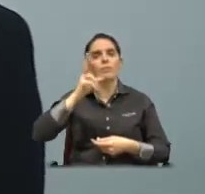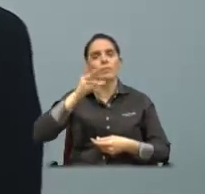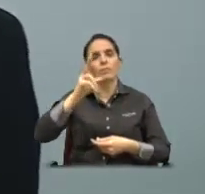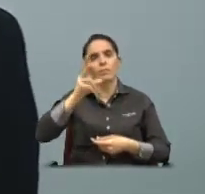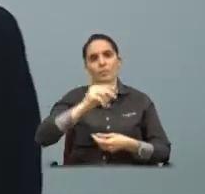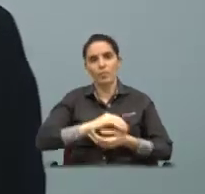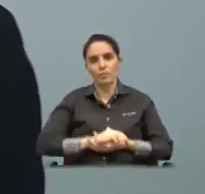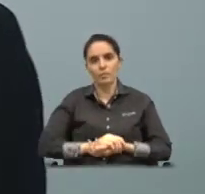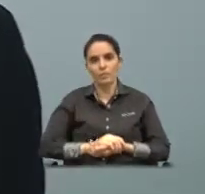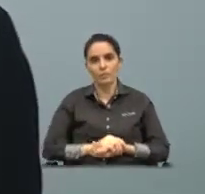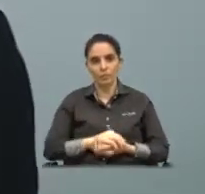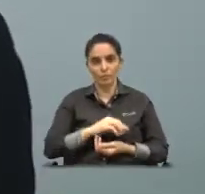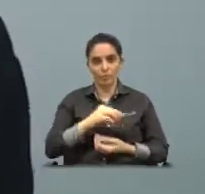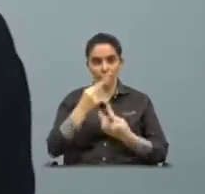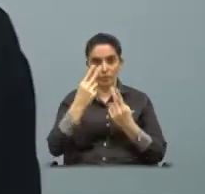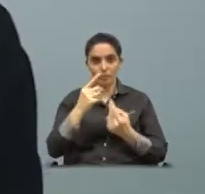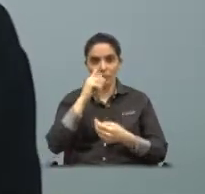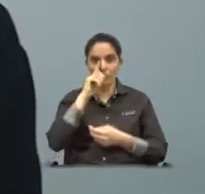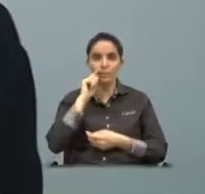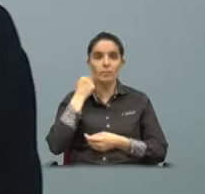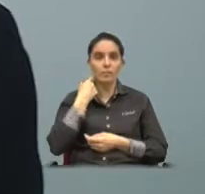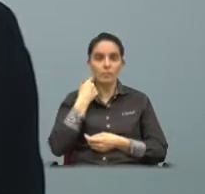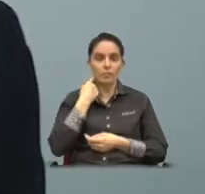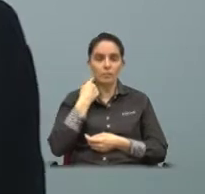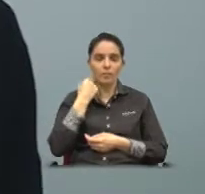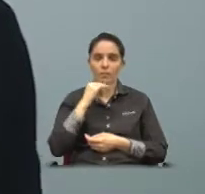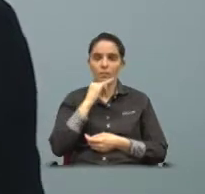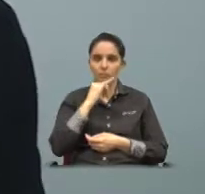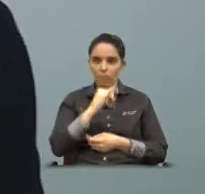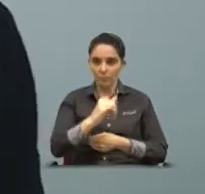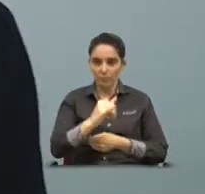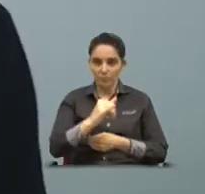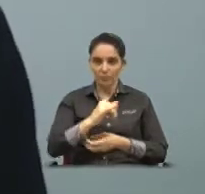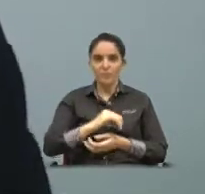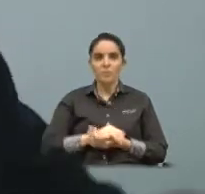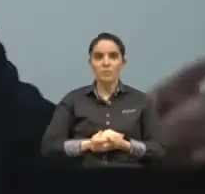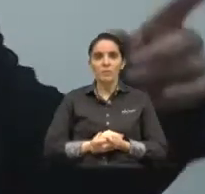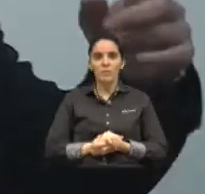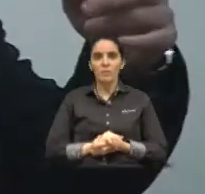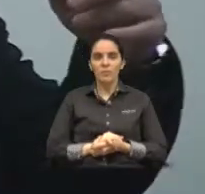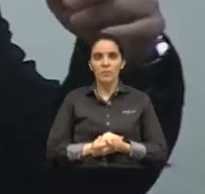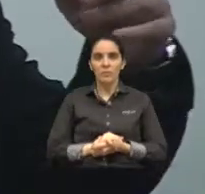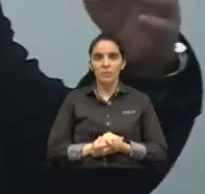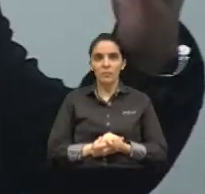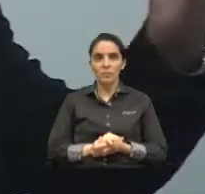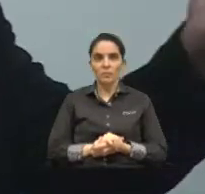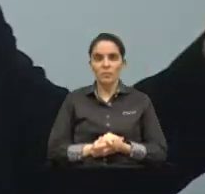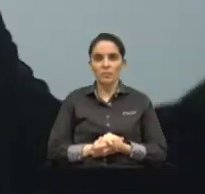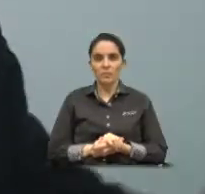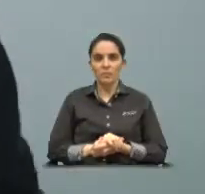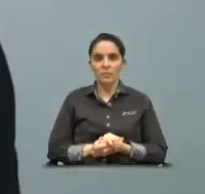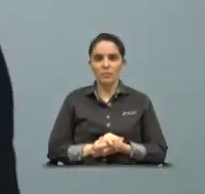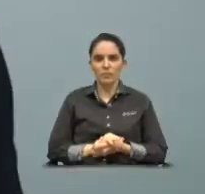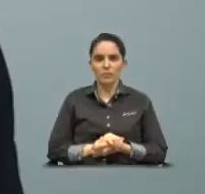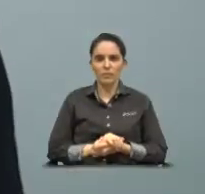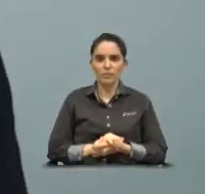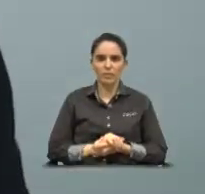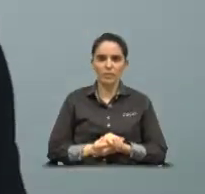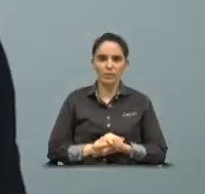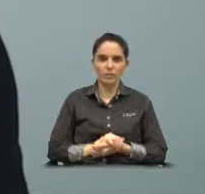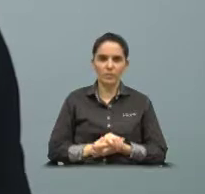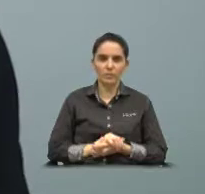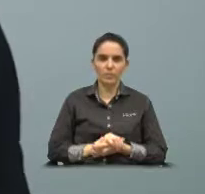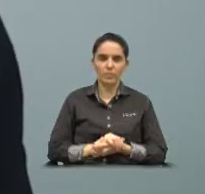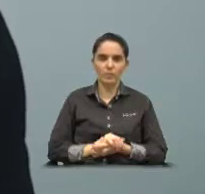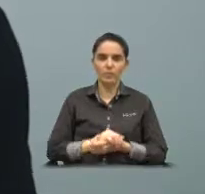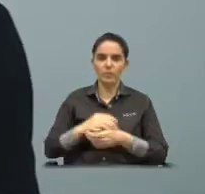disse o Newton do Richard Drago, me lembro, apesar de ser galista, nasci na Vila Esteves, São